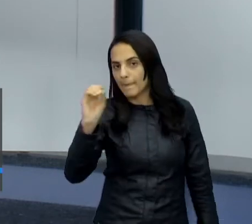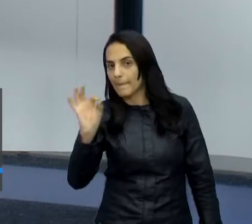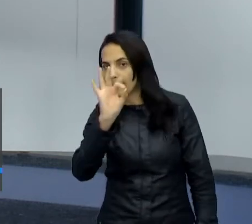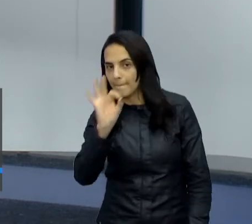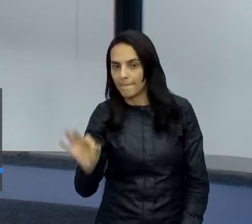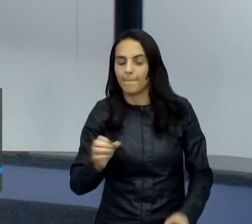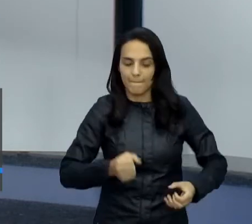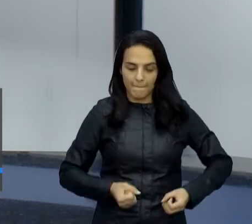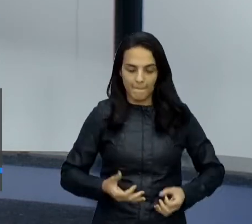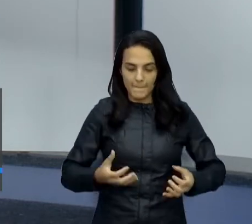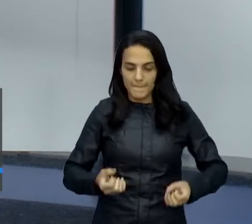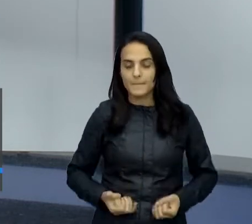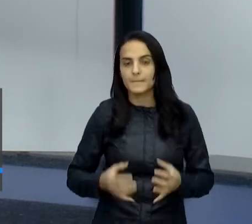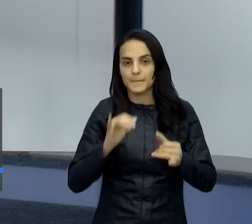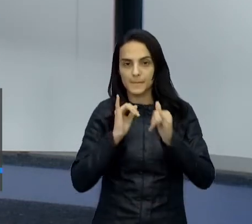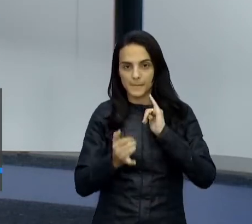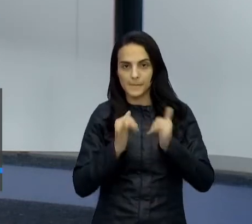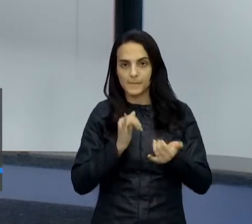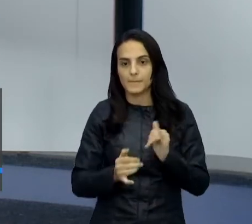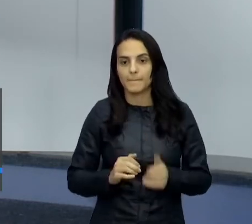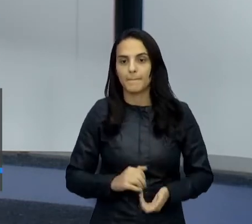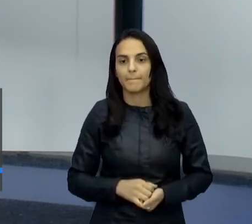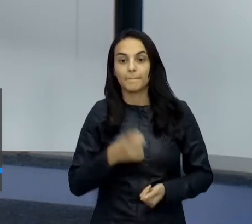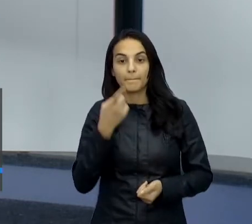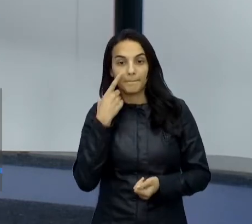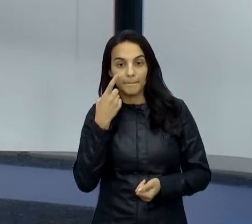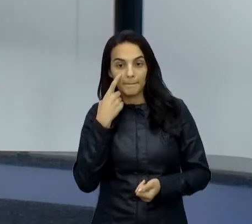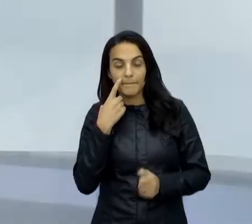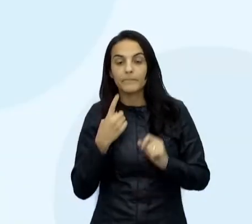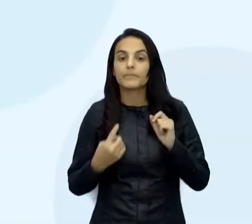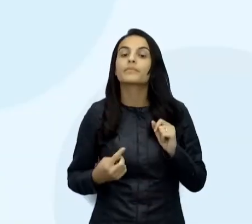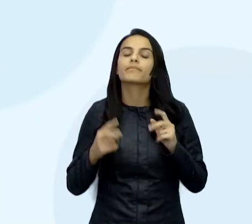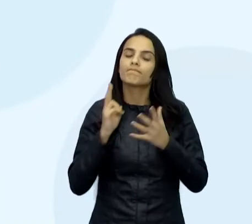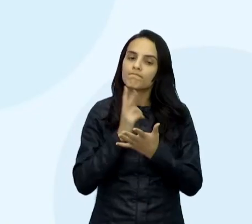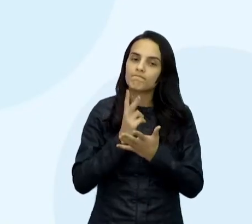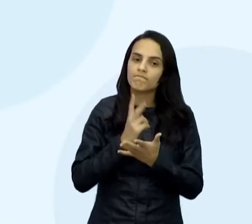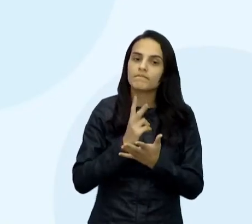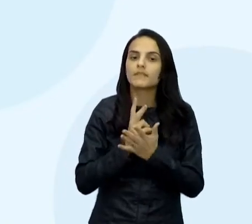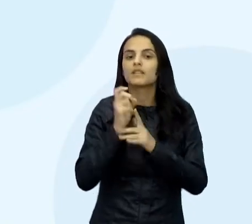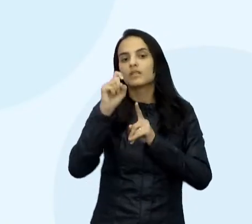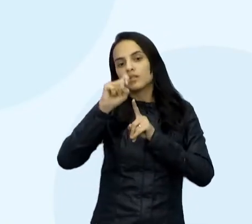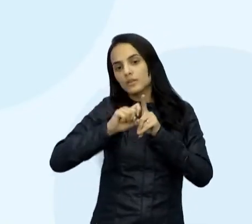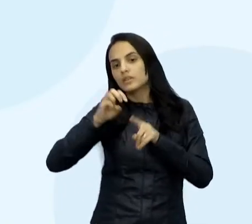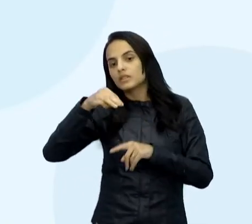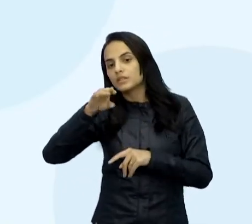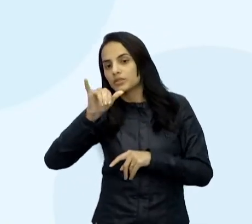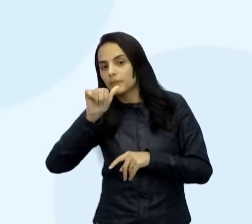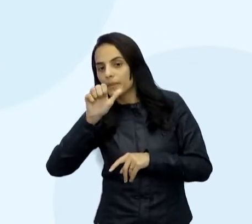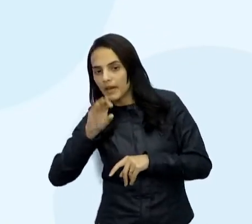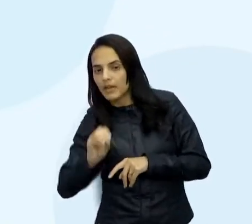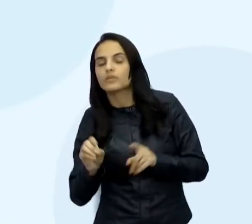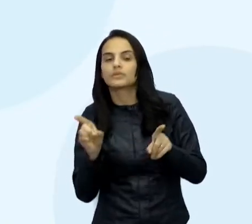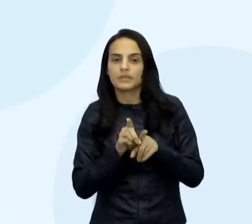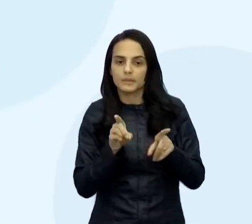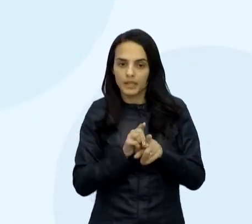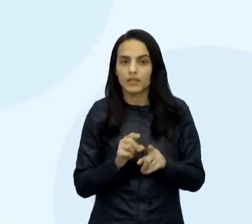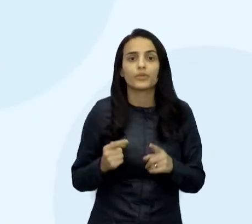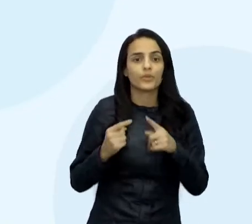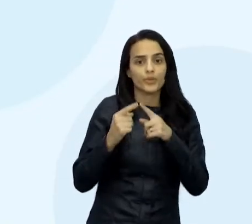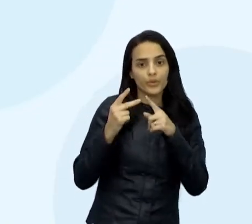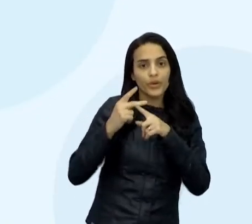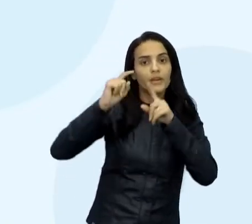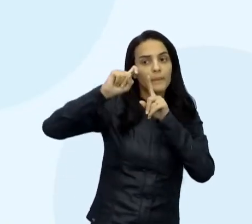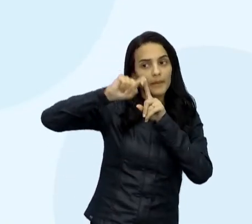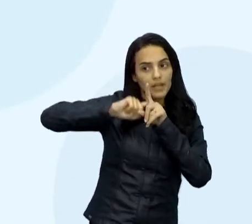no consumo de eletricidade? Veja que isso permaneceu no mês de maio também, tá certo? Então, tem 2